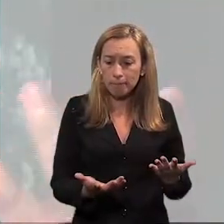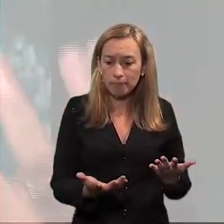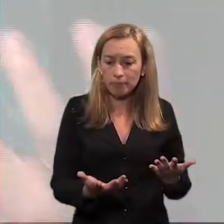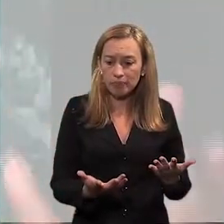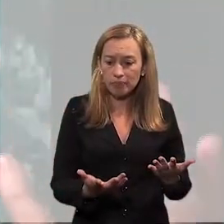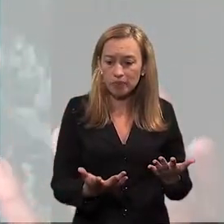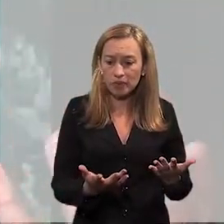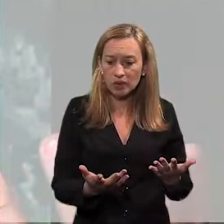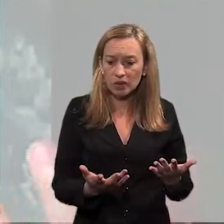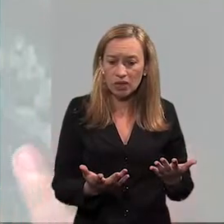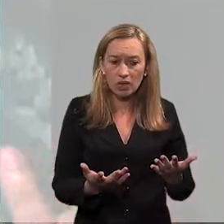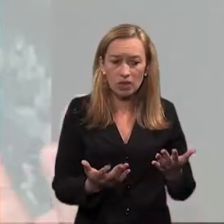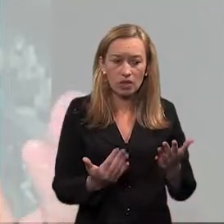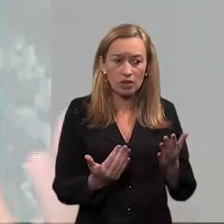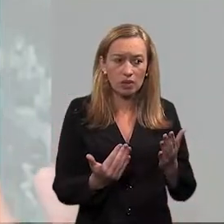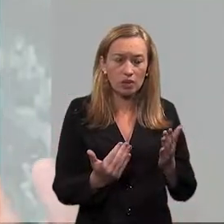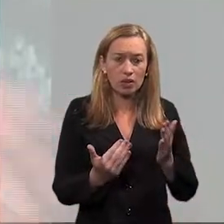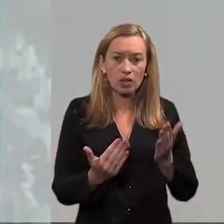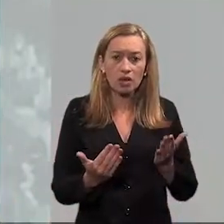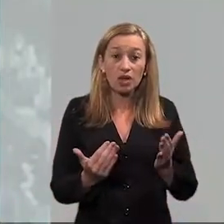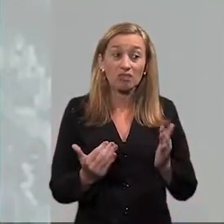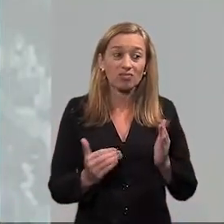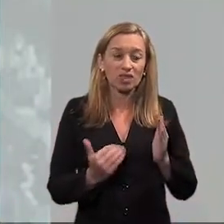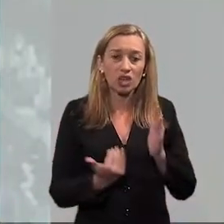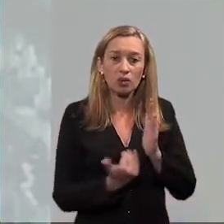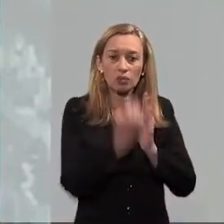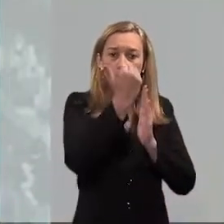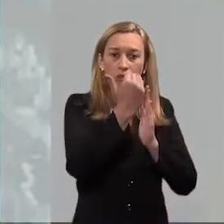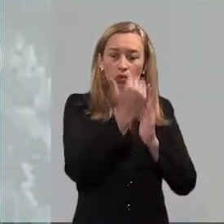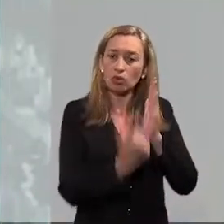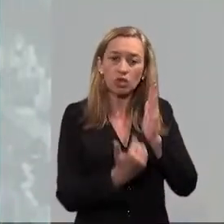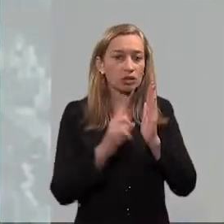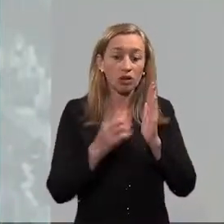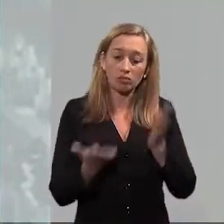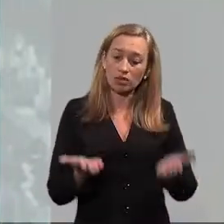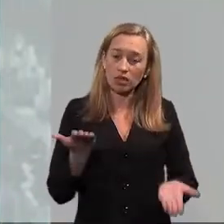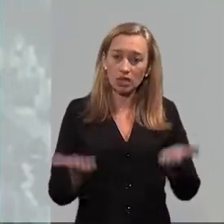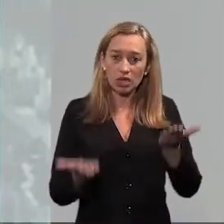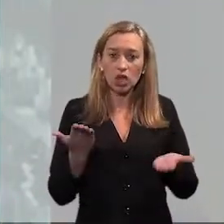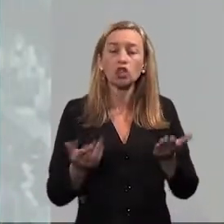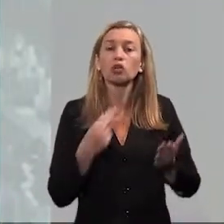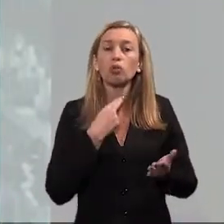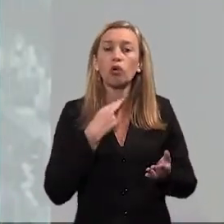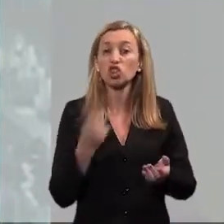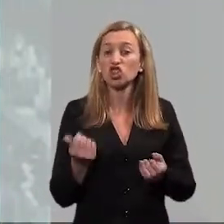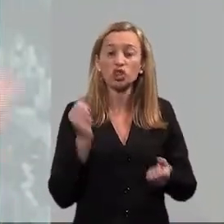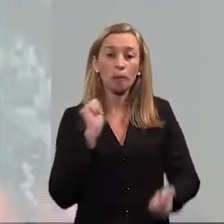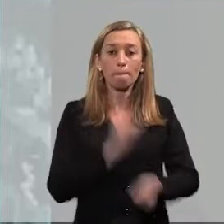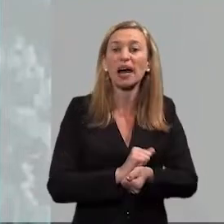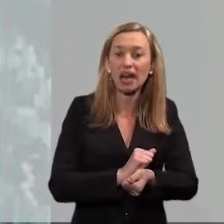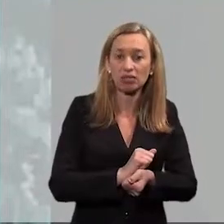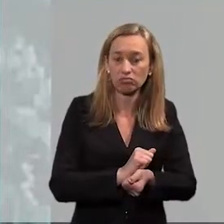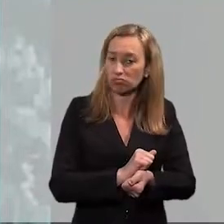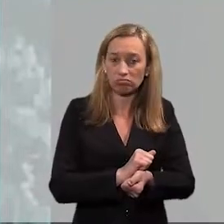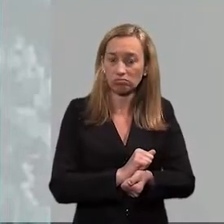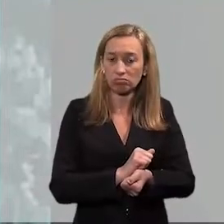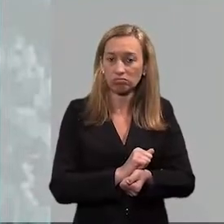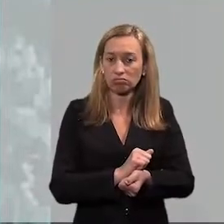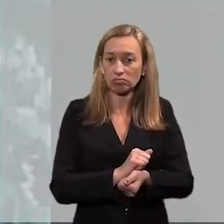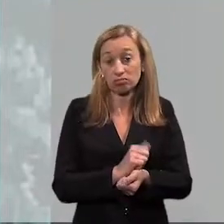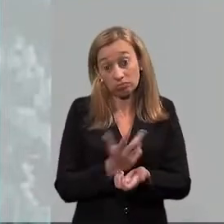digamos assim, deficitária, nem ser superavitária. Ela tem que ser equilibrada. Não pode haver dinheiro parado na conta,